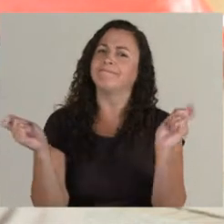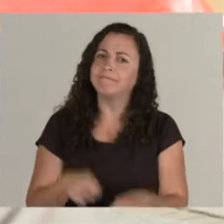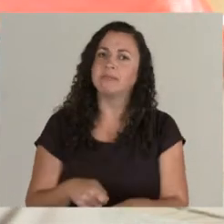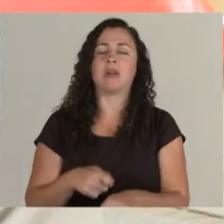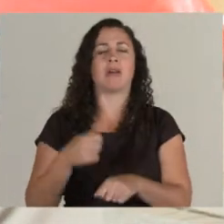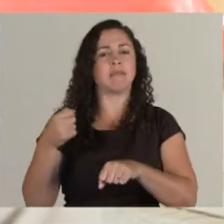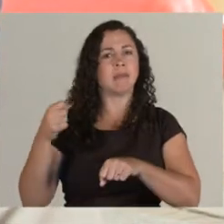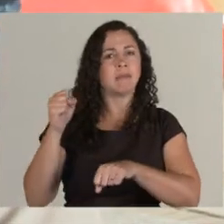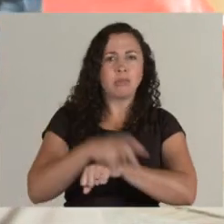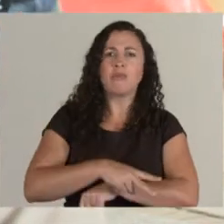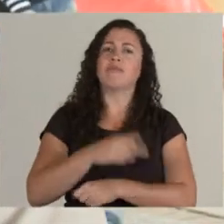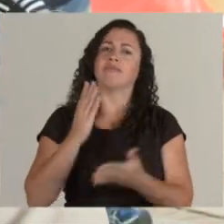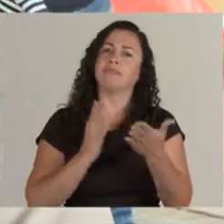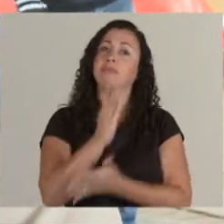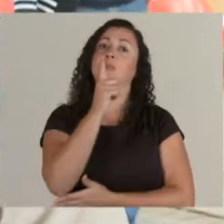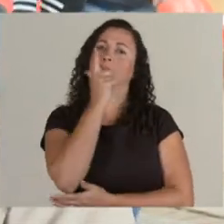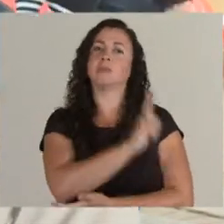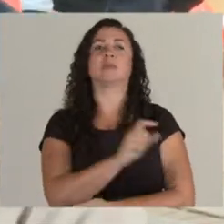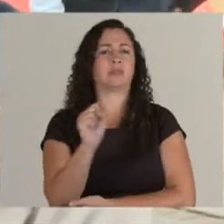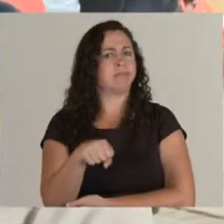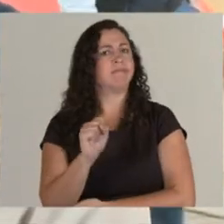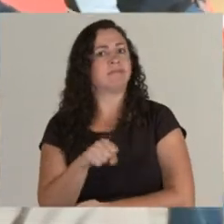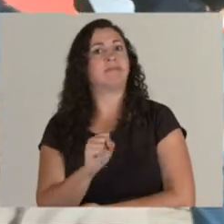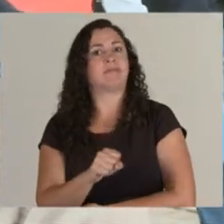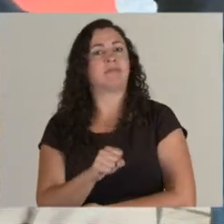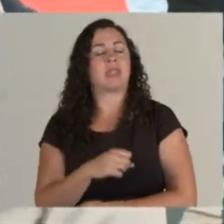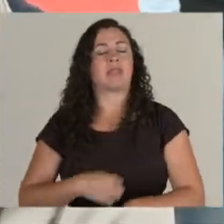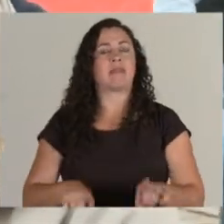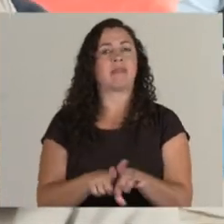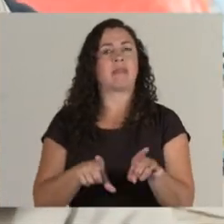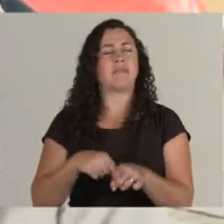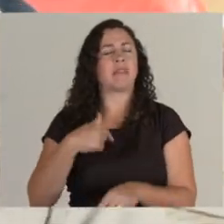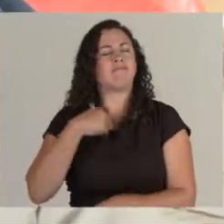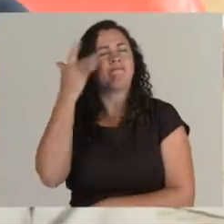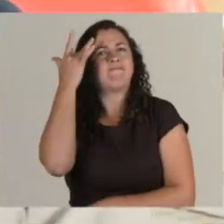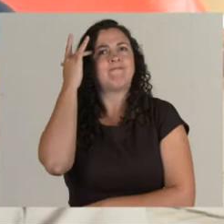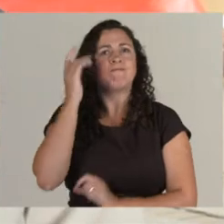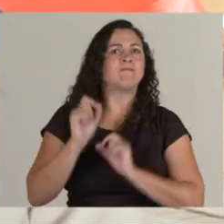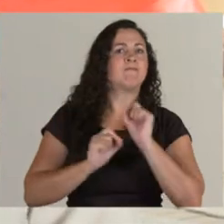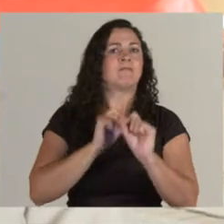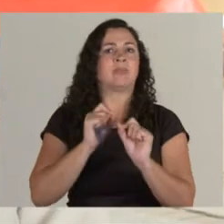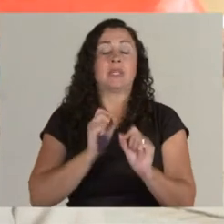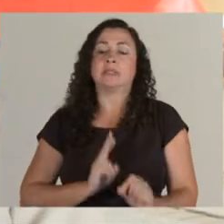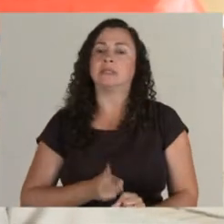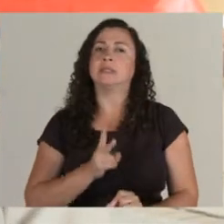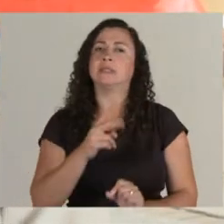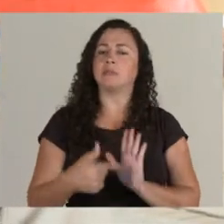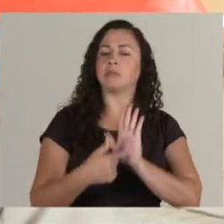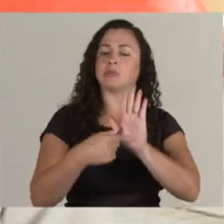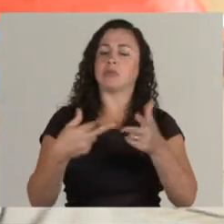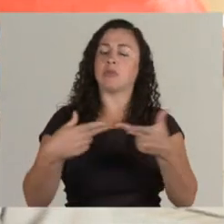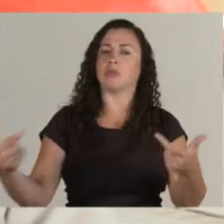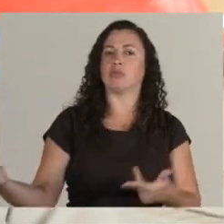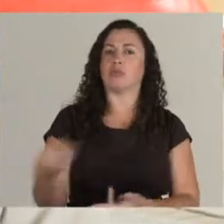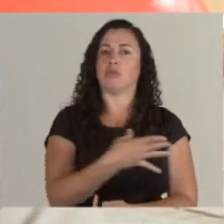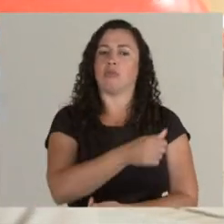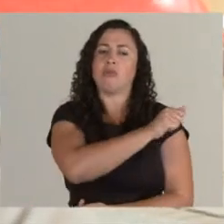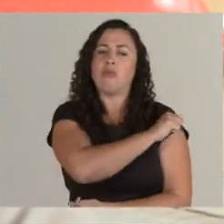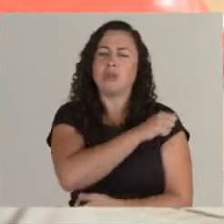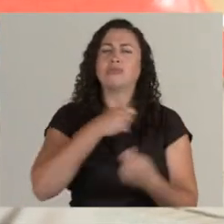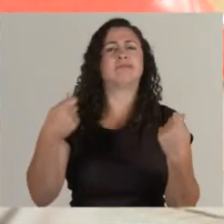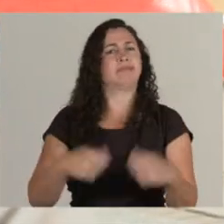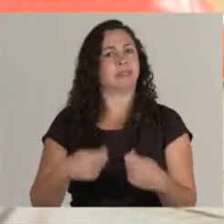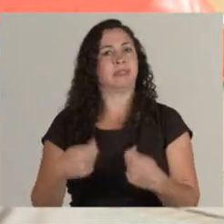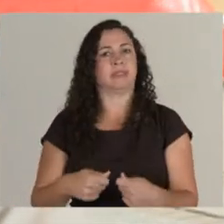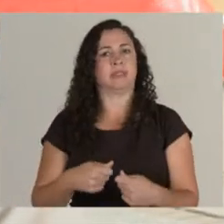públicas são difíceis de entrar, né? E eu acho também que é muito bom a gente estar sempre levando coisas novas,